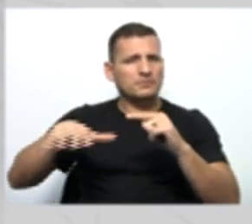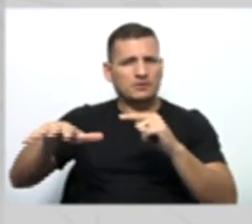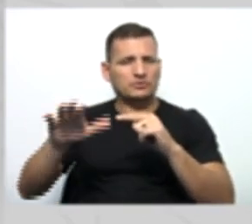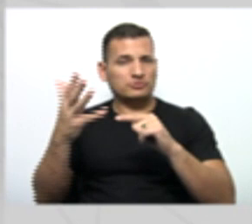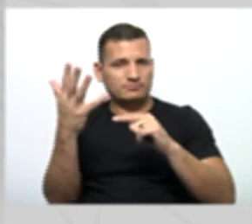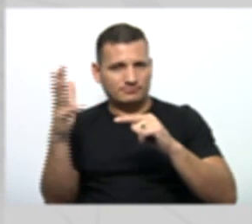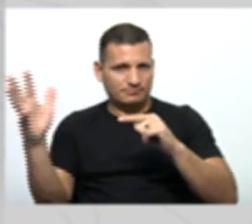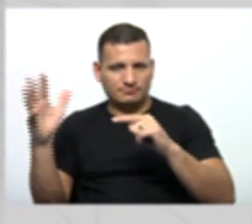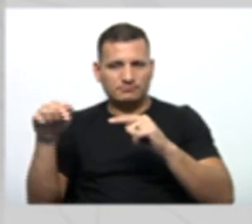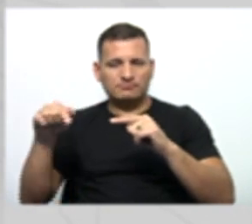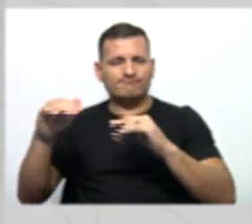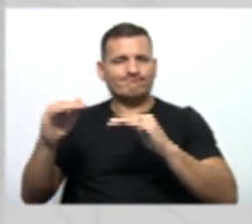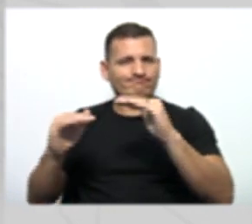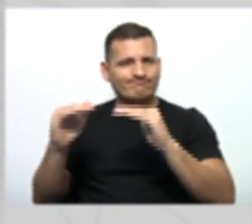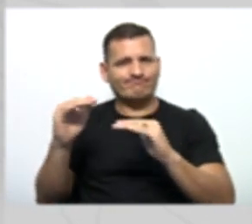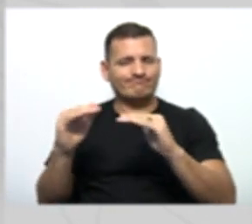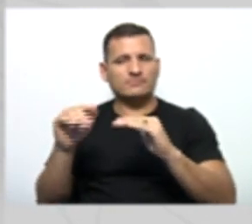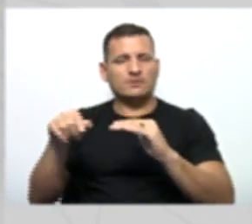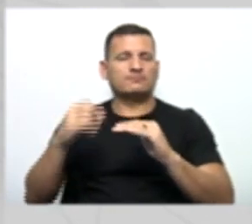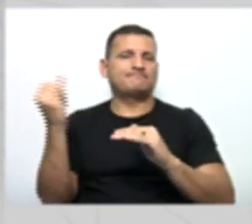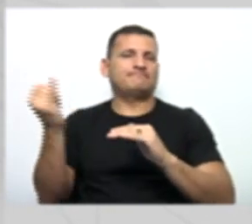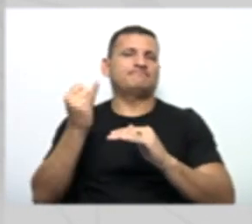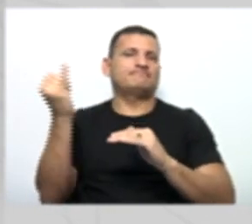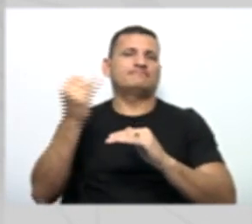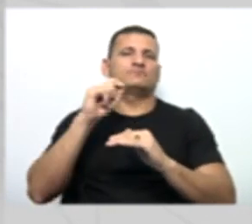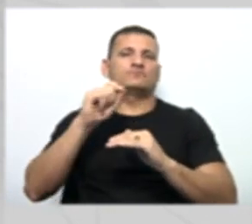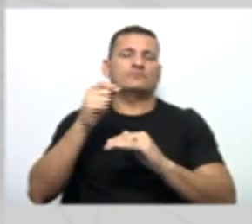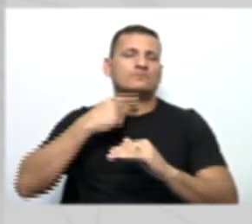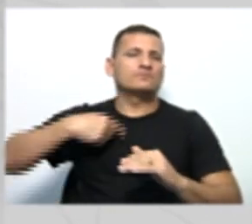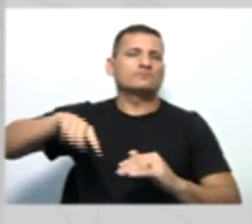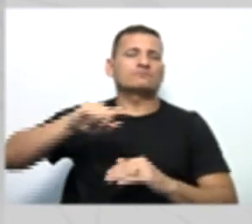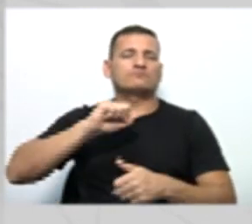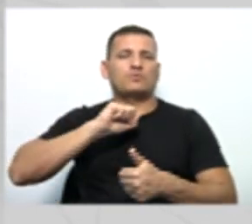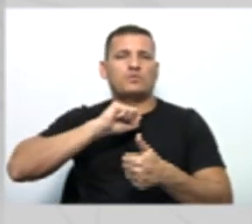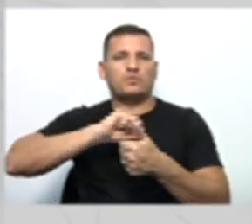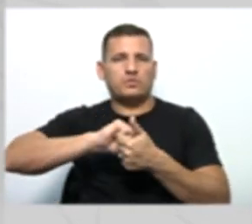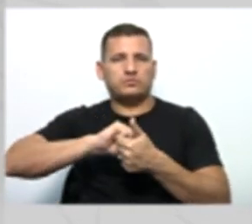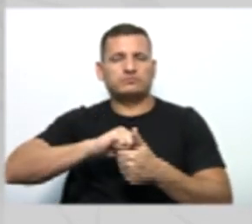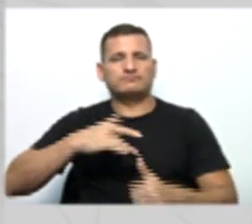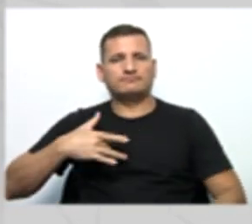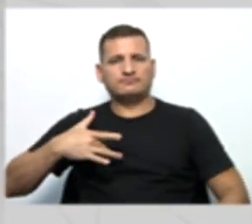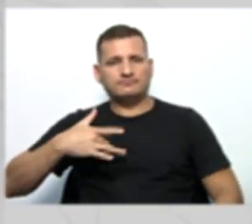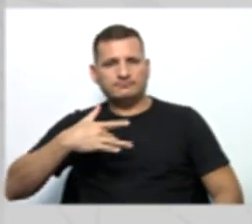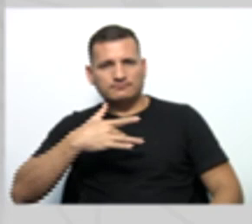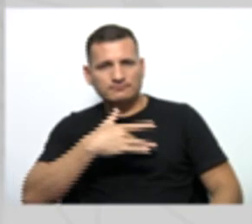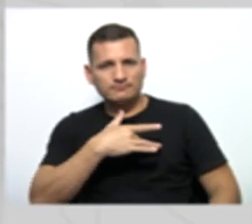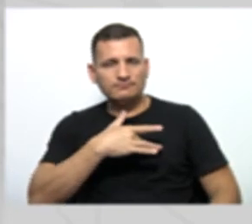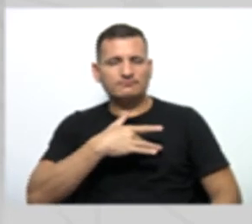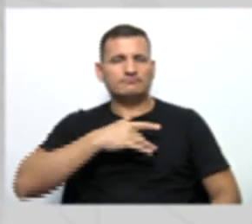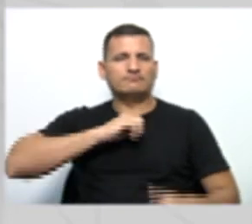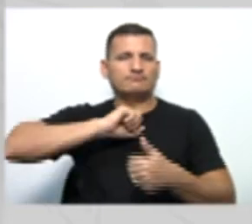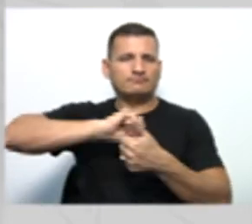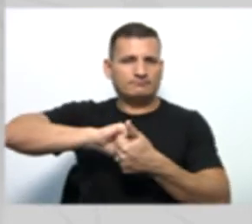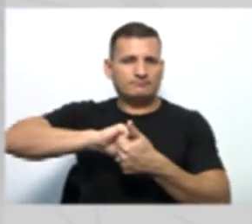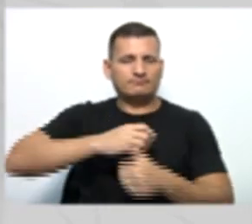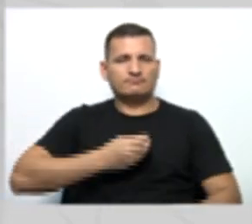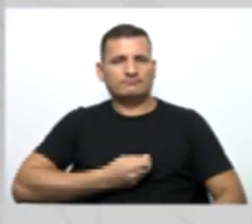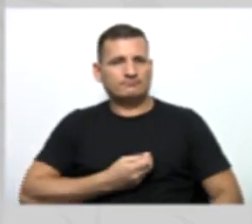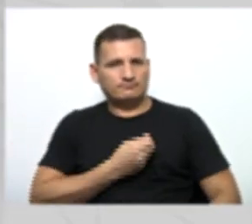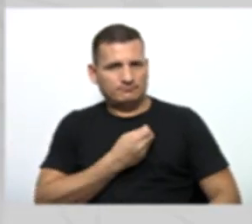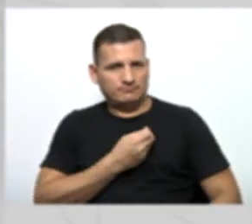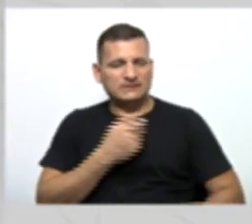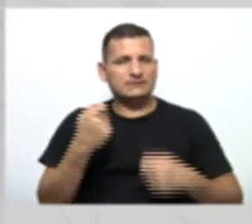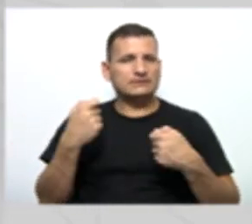vida, para que nós possamos ter uma saúde, possamos ter as nossas necessidades